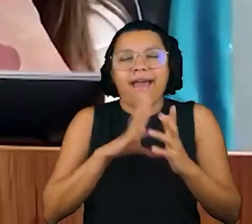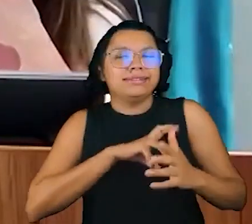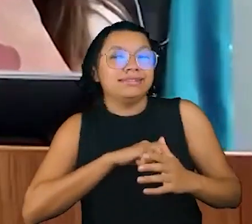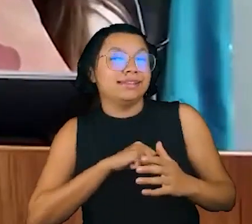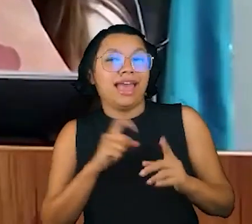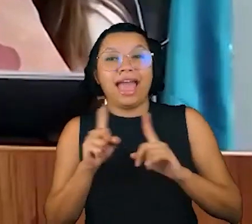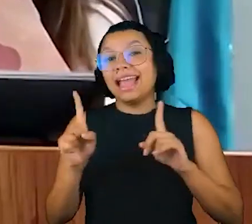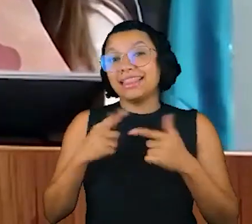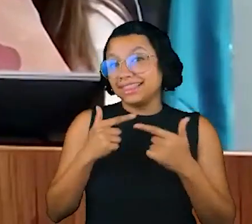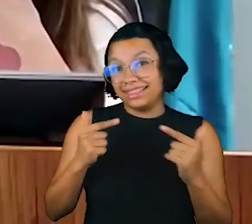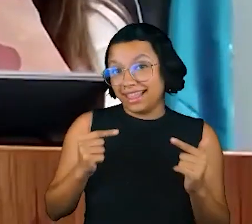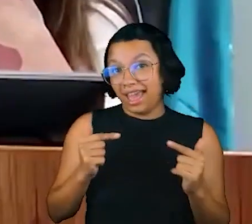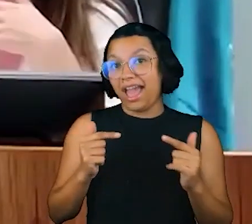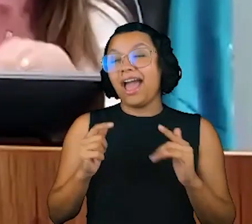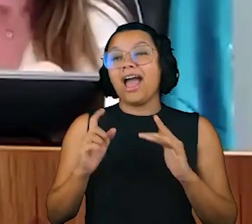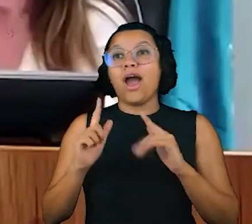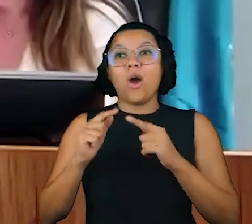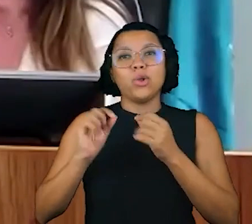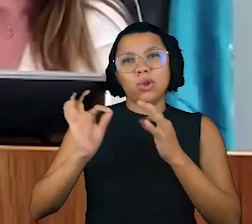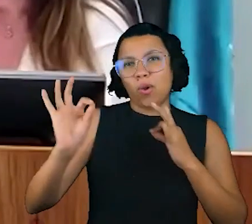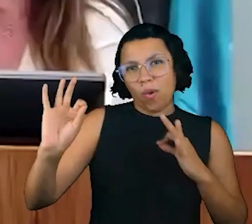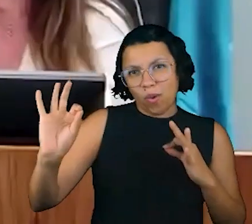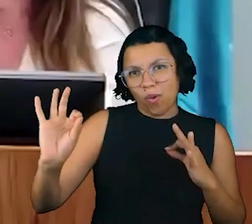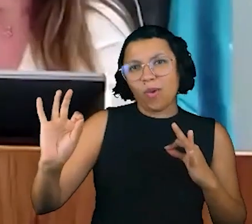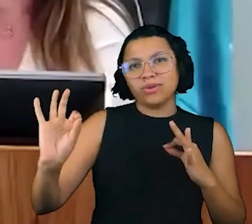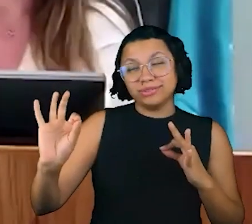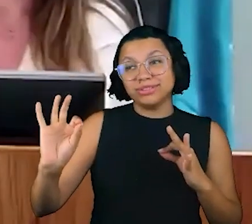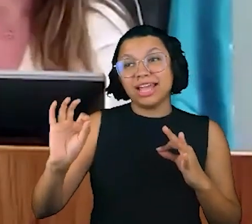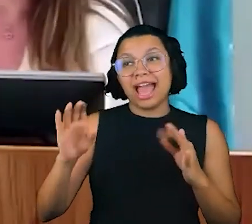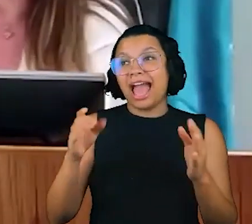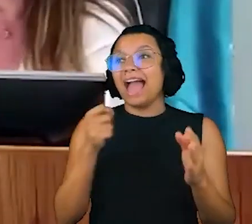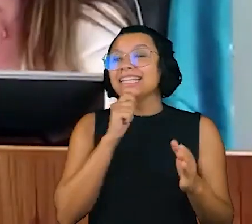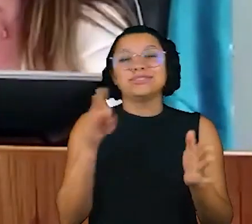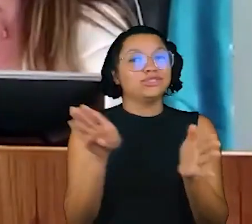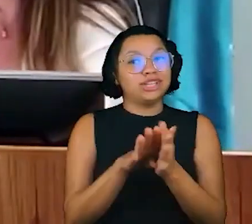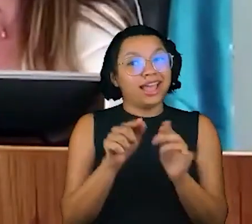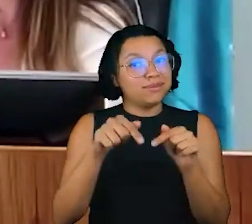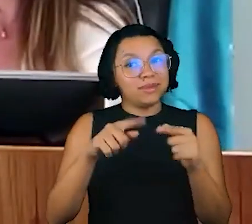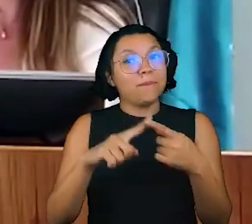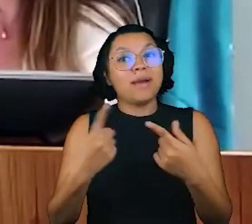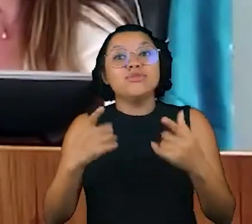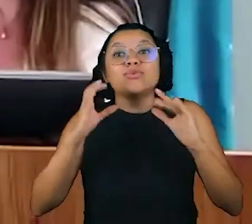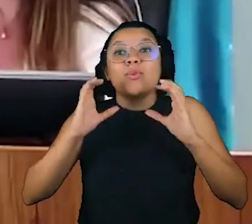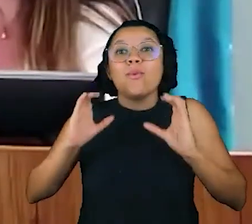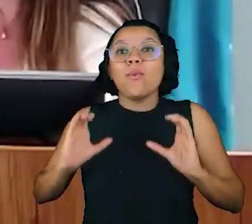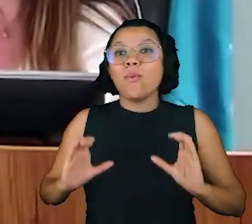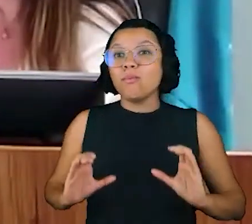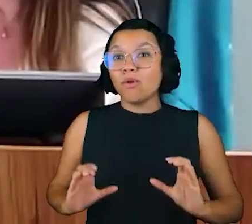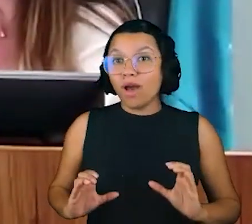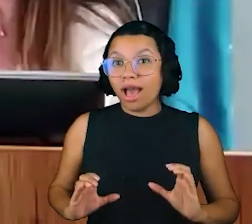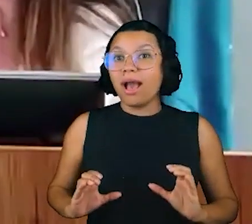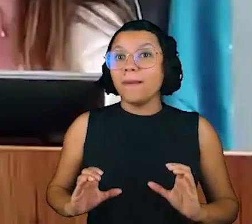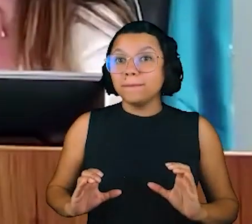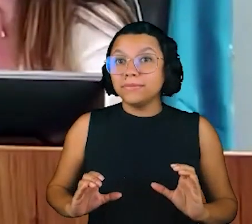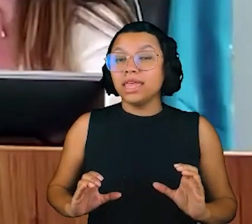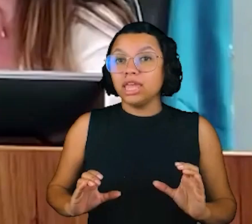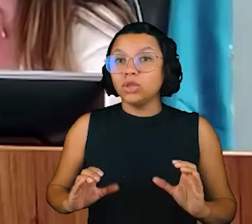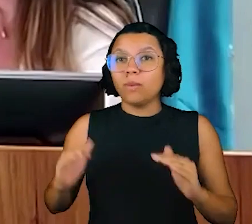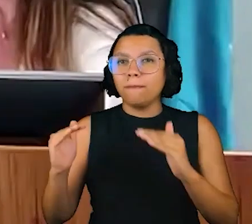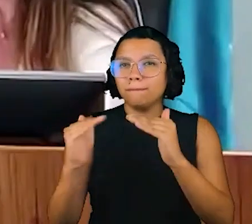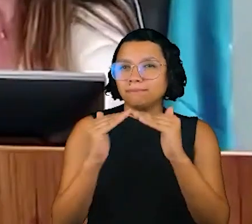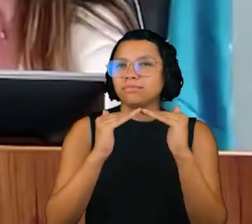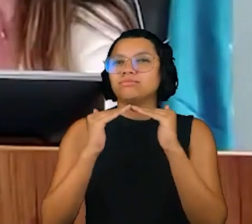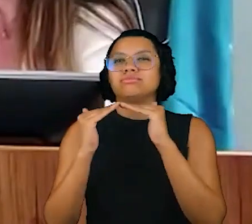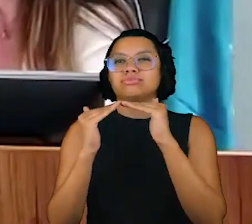assim, não, longe disso, ainda não chegamos nesse ponto. Mas o comportamento é muito mais coeso,